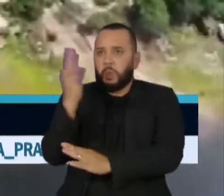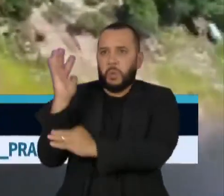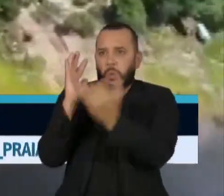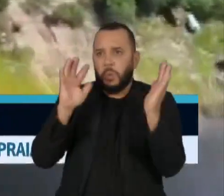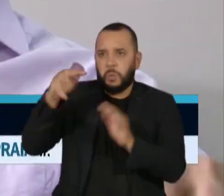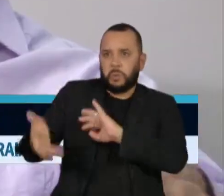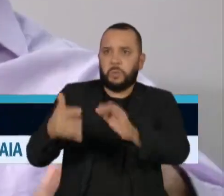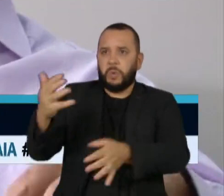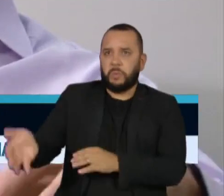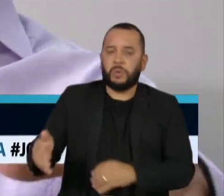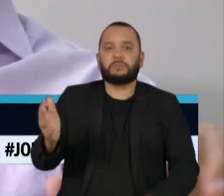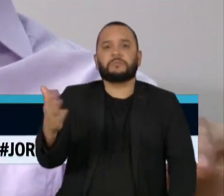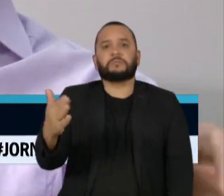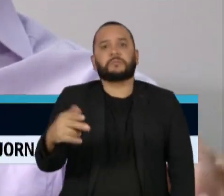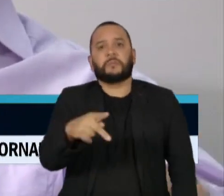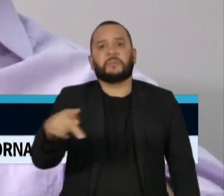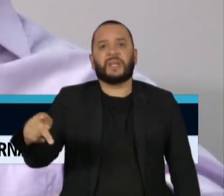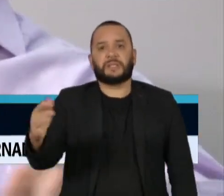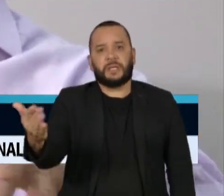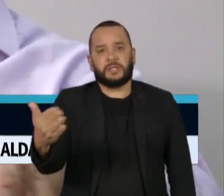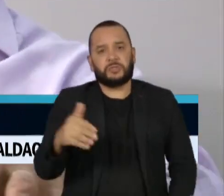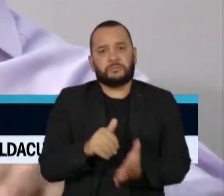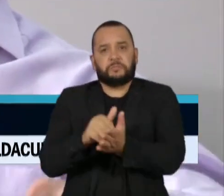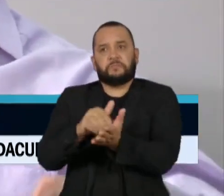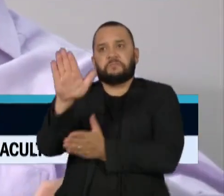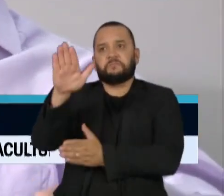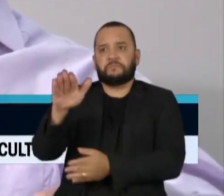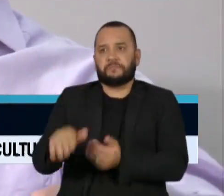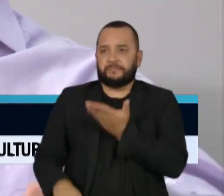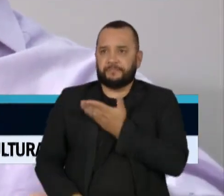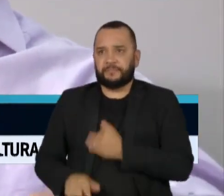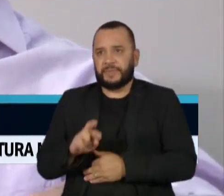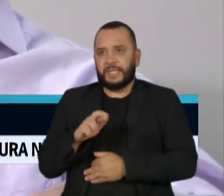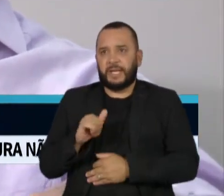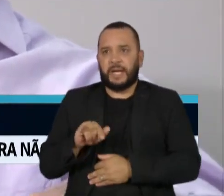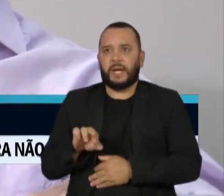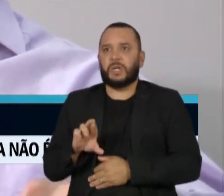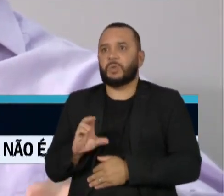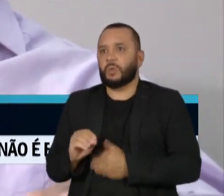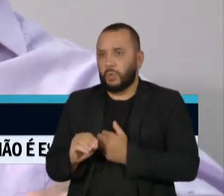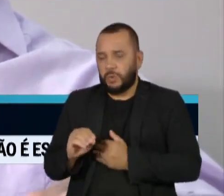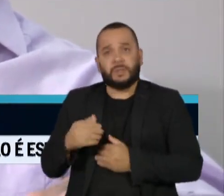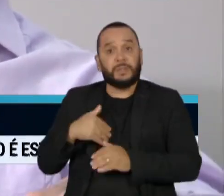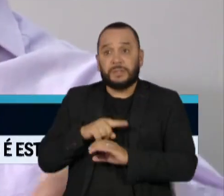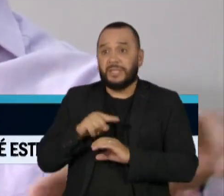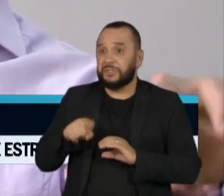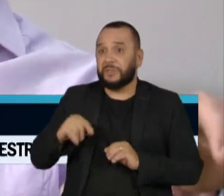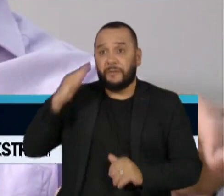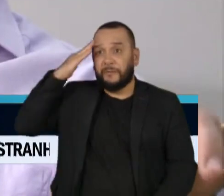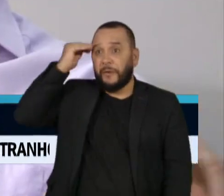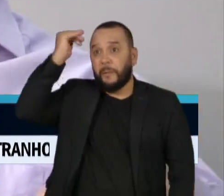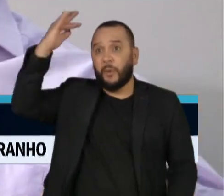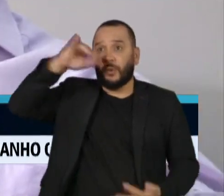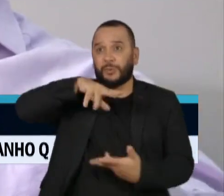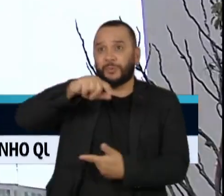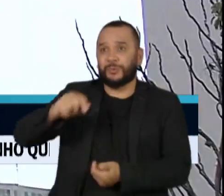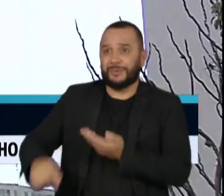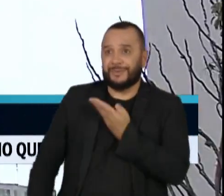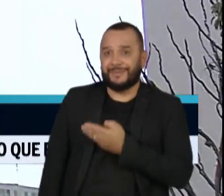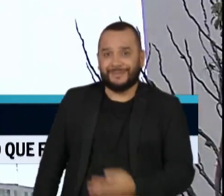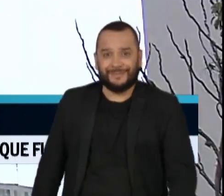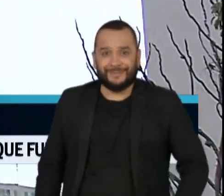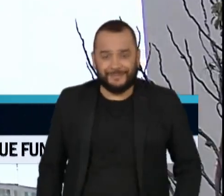e exonerou o presidente da instituição, Ricardo Galvão, um cientista reconhecido